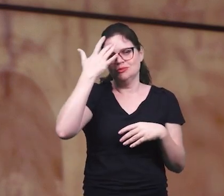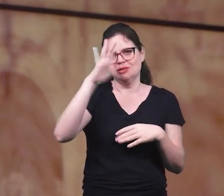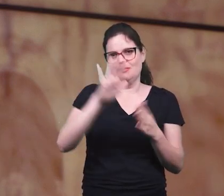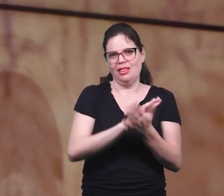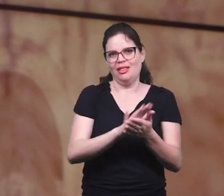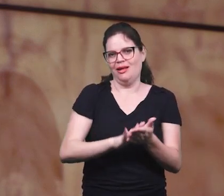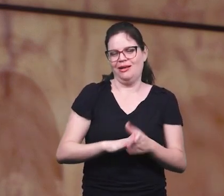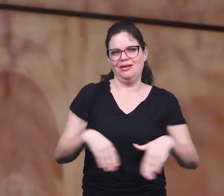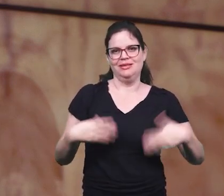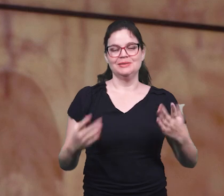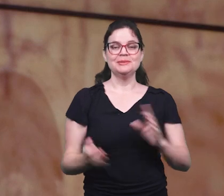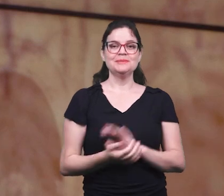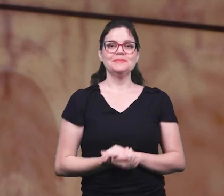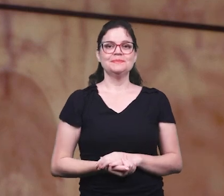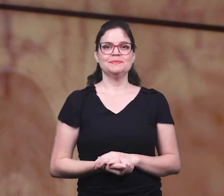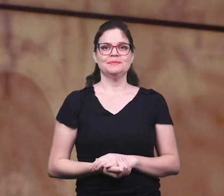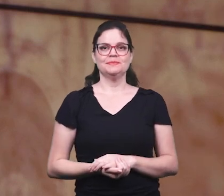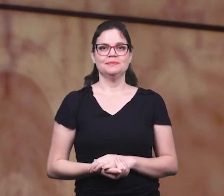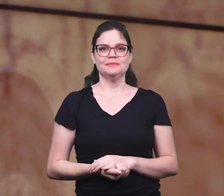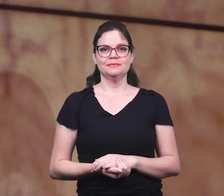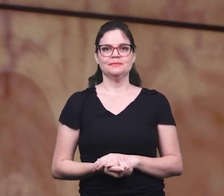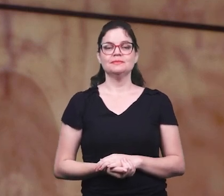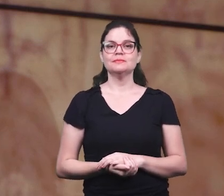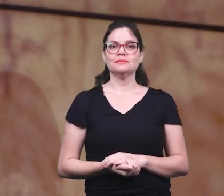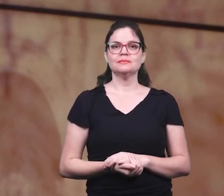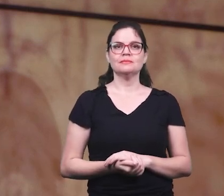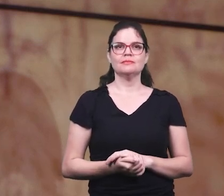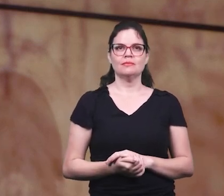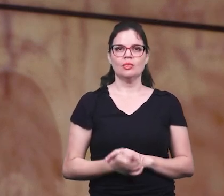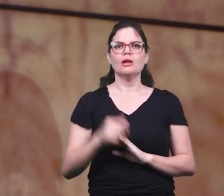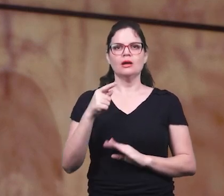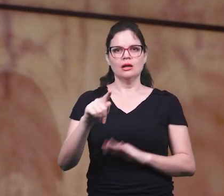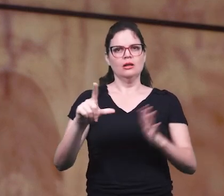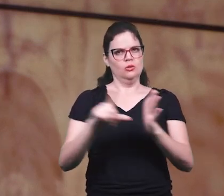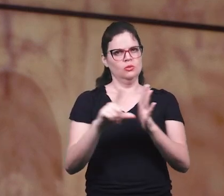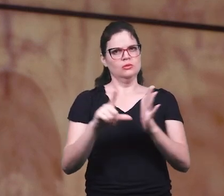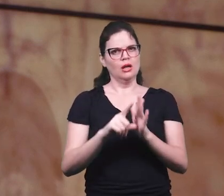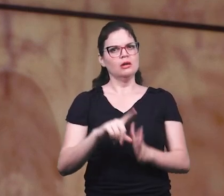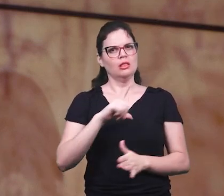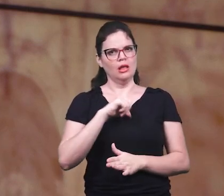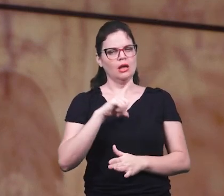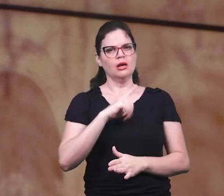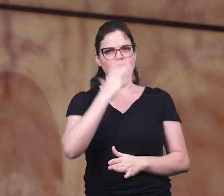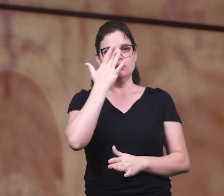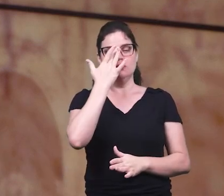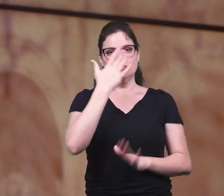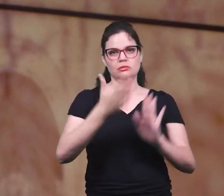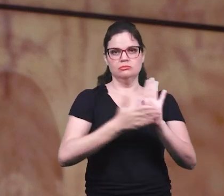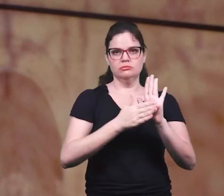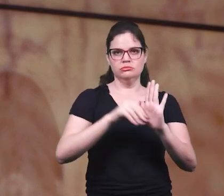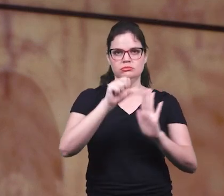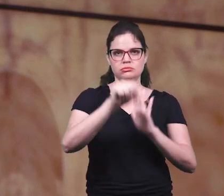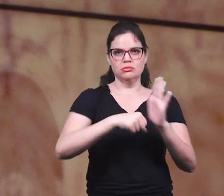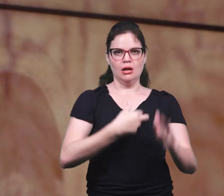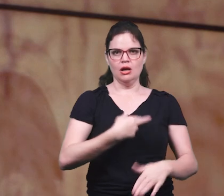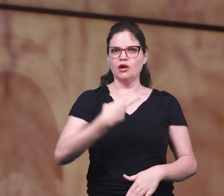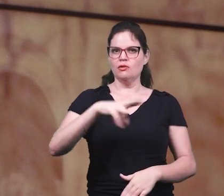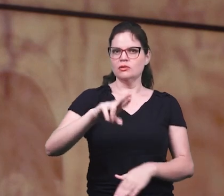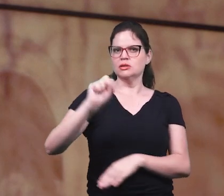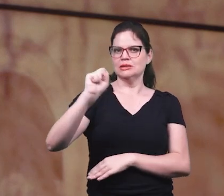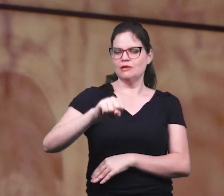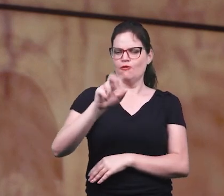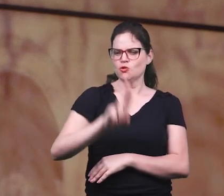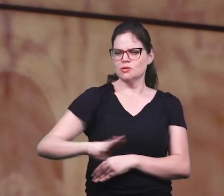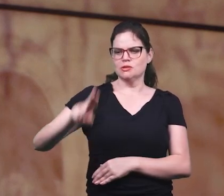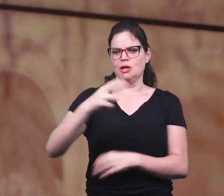estava lá na frente, né? Então, podemos dizer que Lutero foi um grande reformador mesmo, porque ele teve,